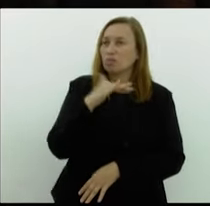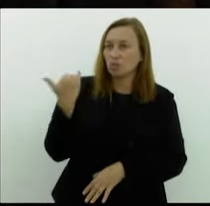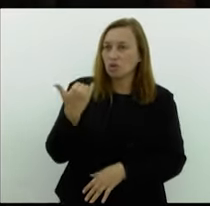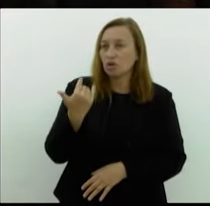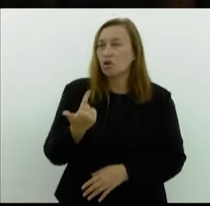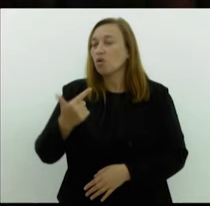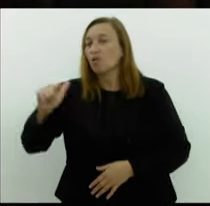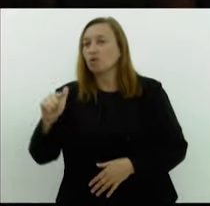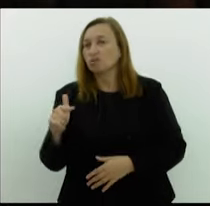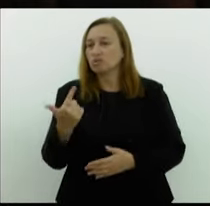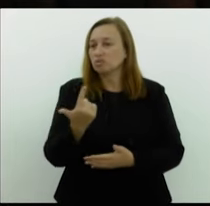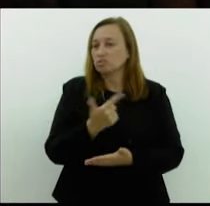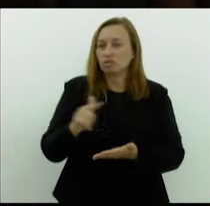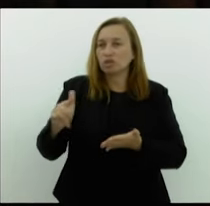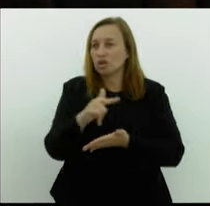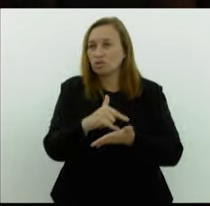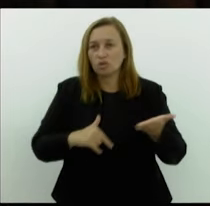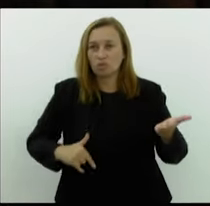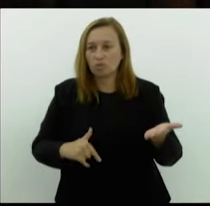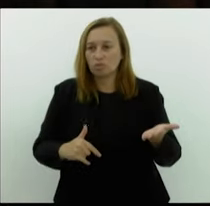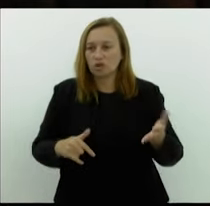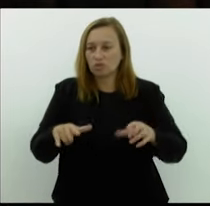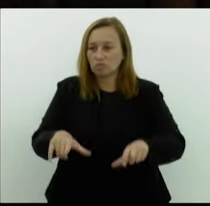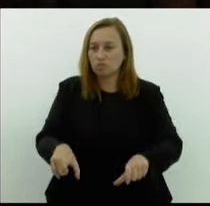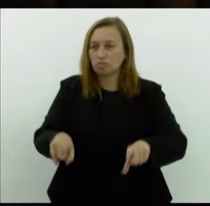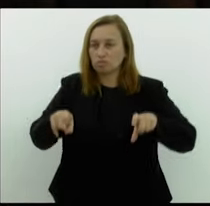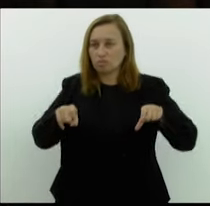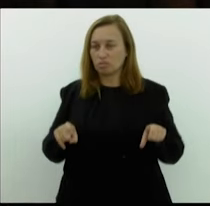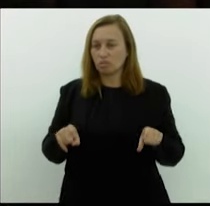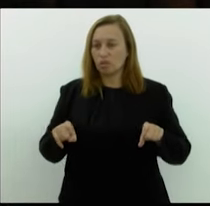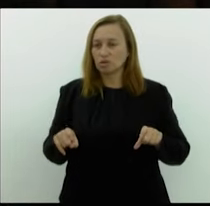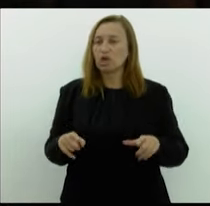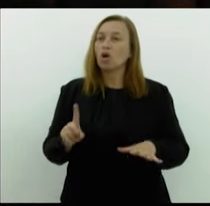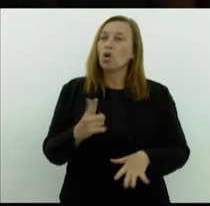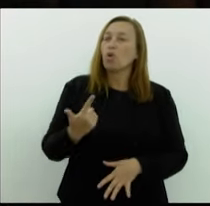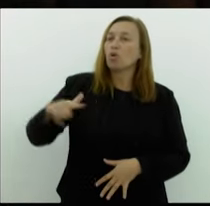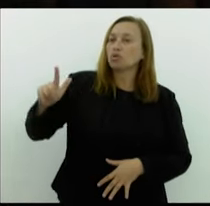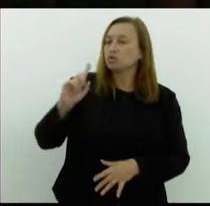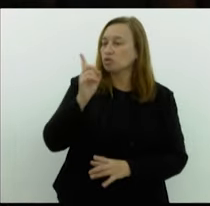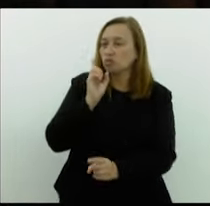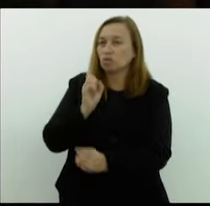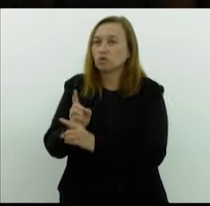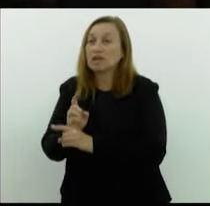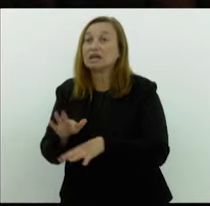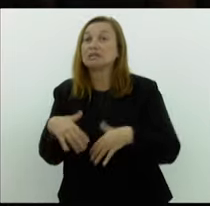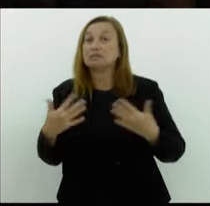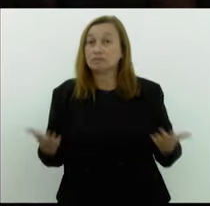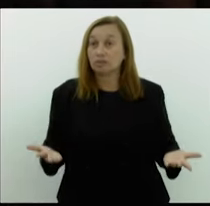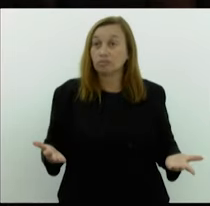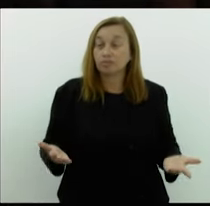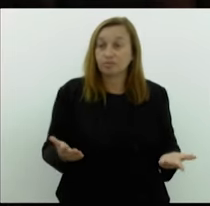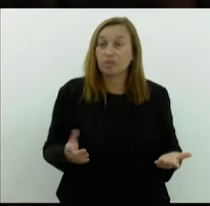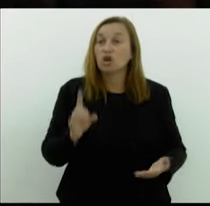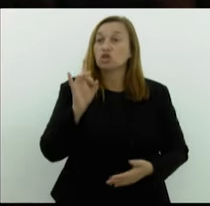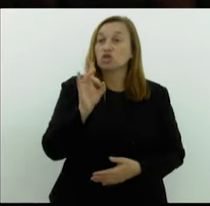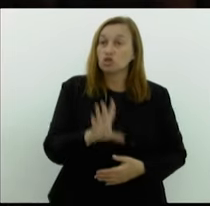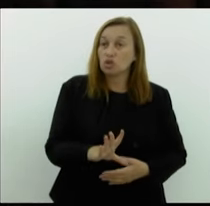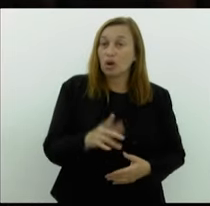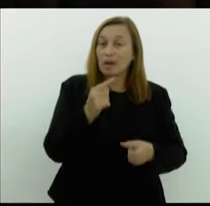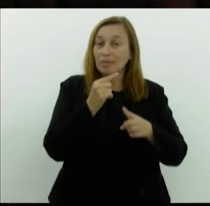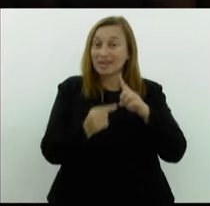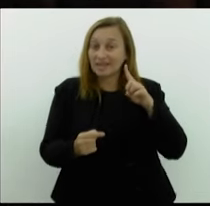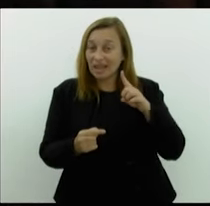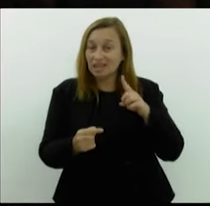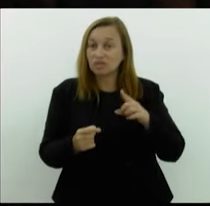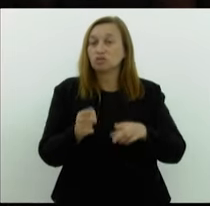mais a documentação necessária para tomar posse, outros não foram encontrados. Ou seja, somente cerca da metade